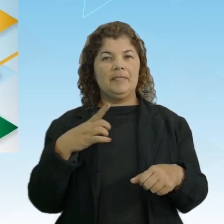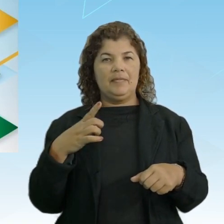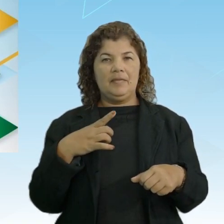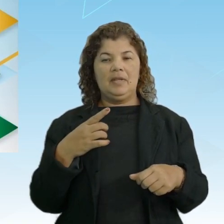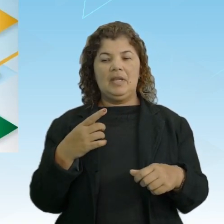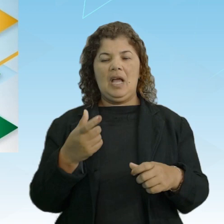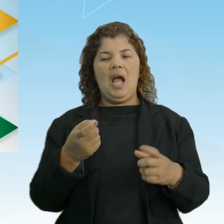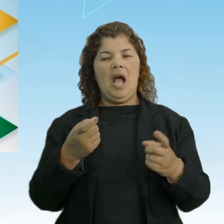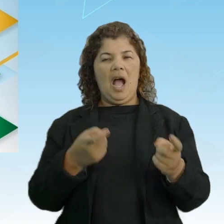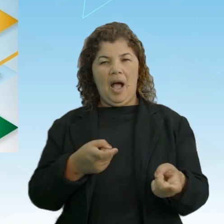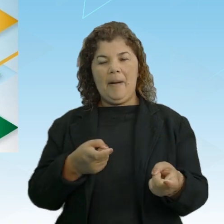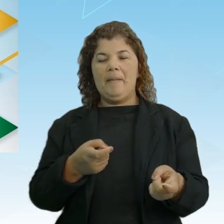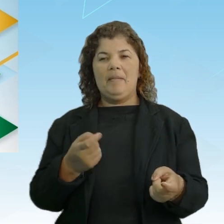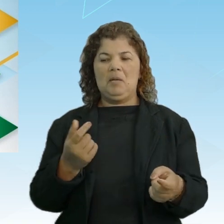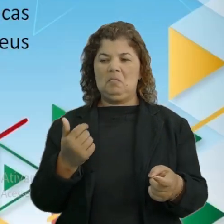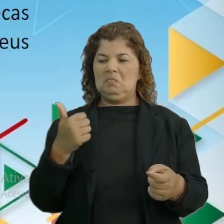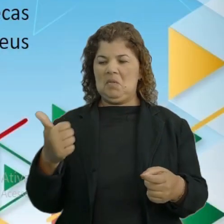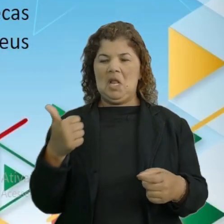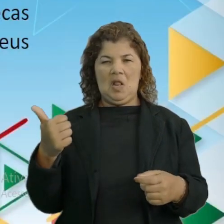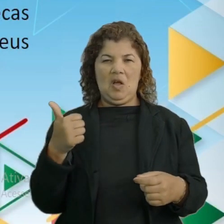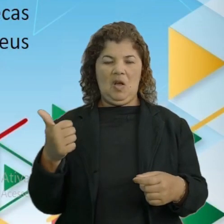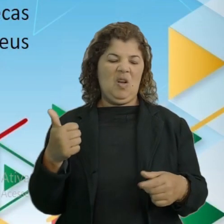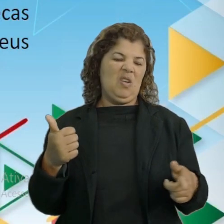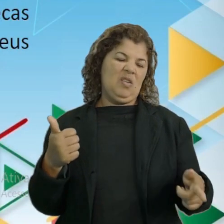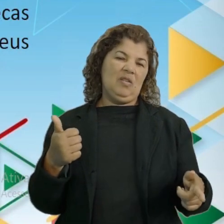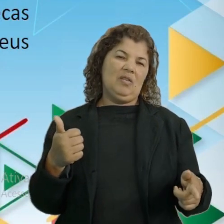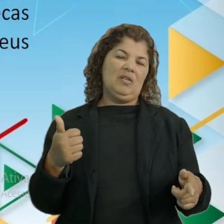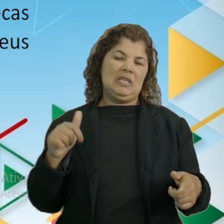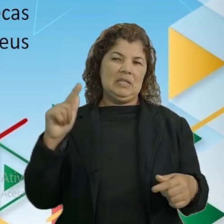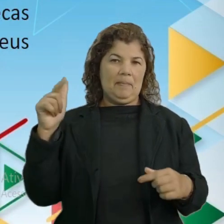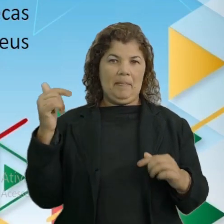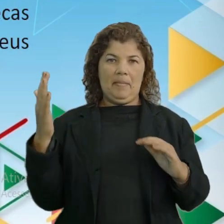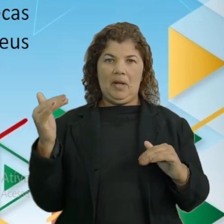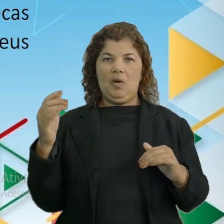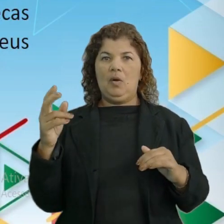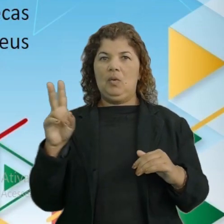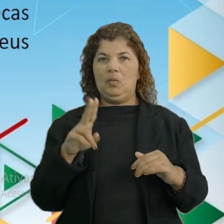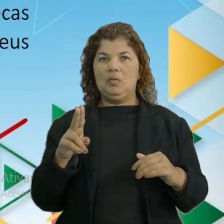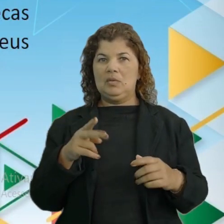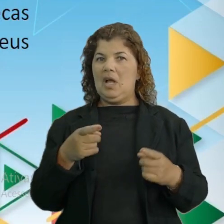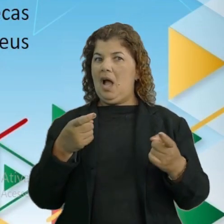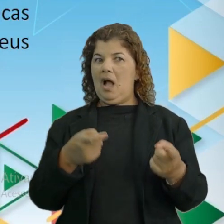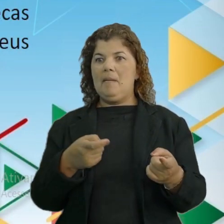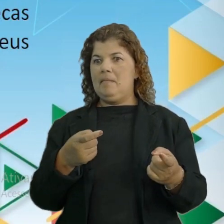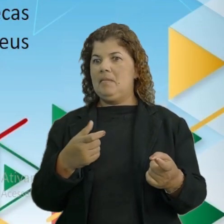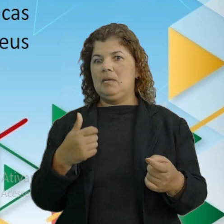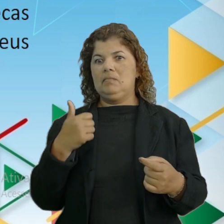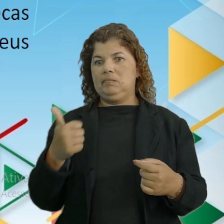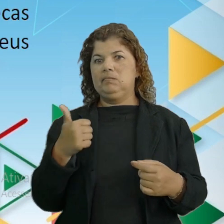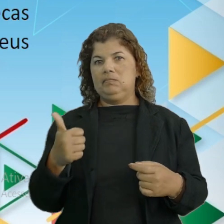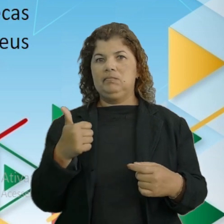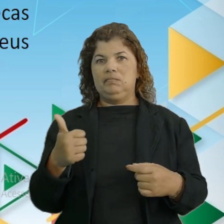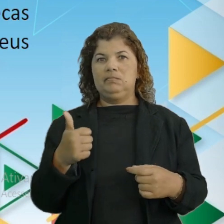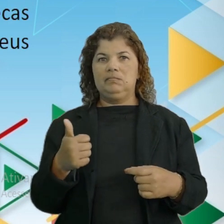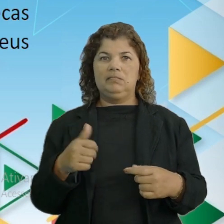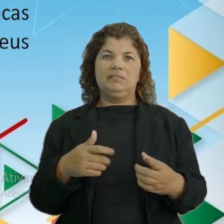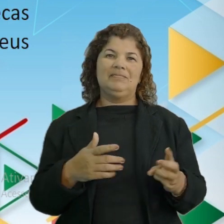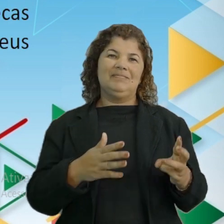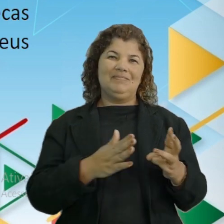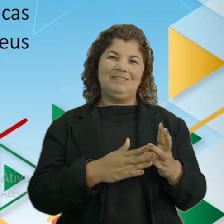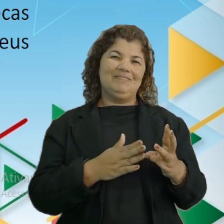armas. Então, as armas utilizadas pelos espanhóis eram notadamente superiores, pois